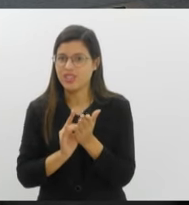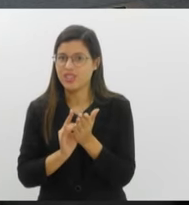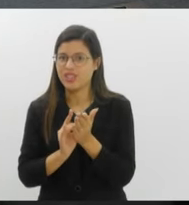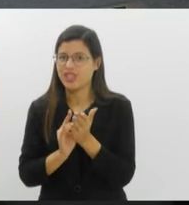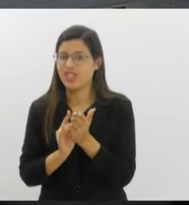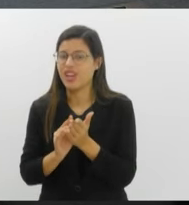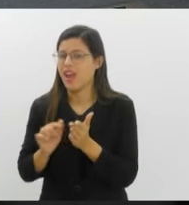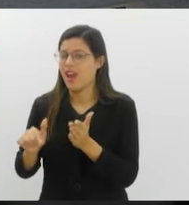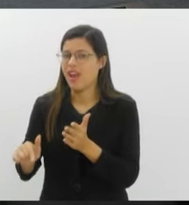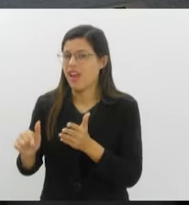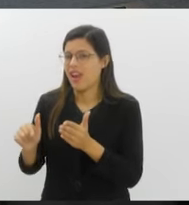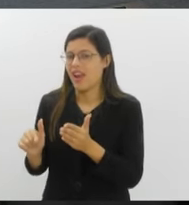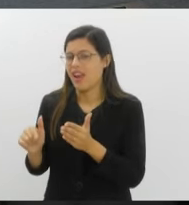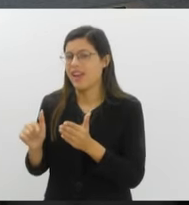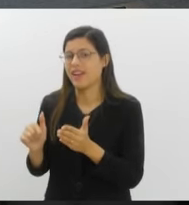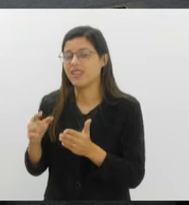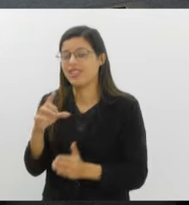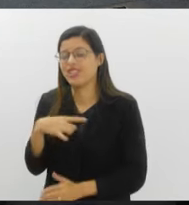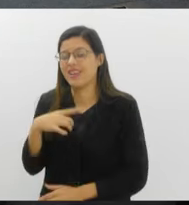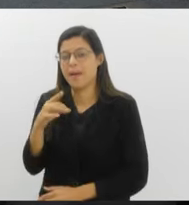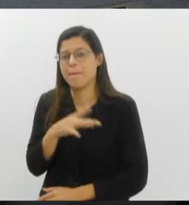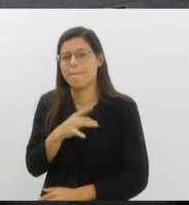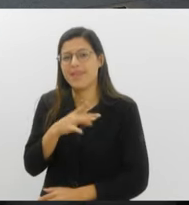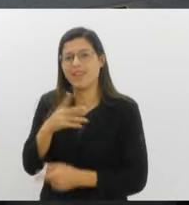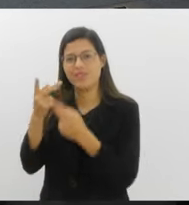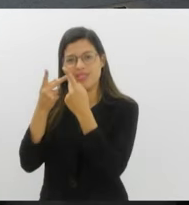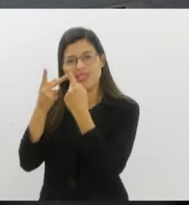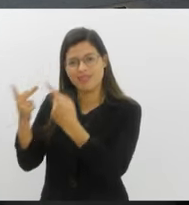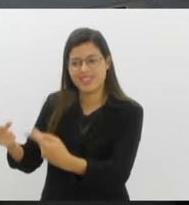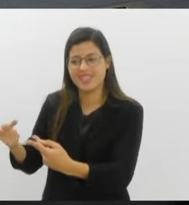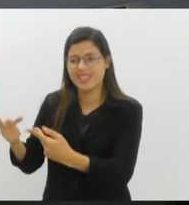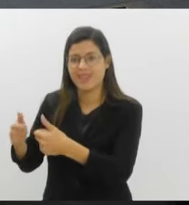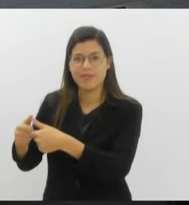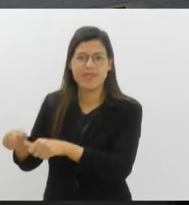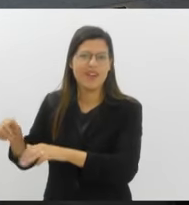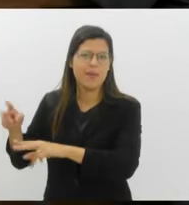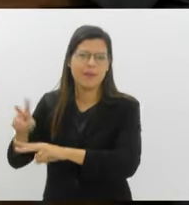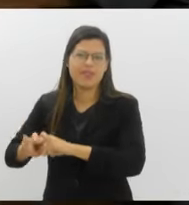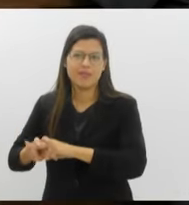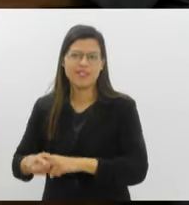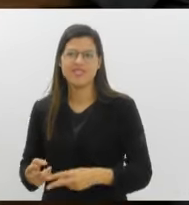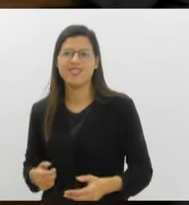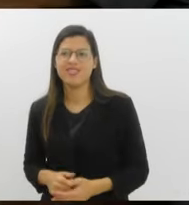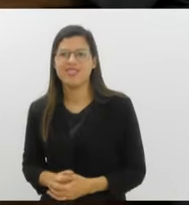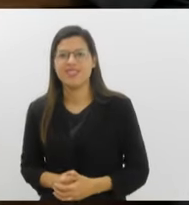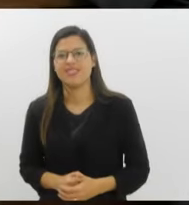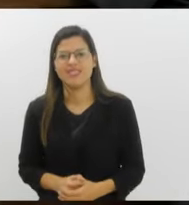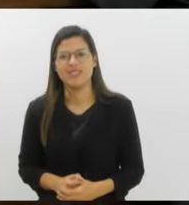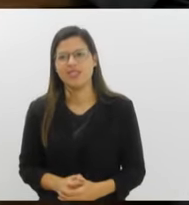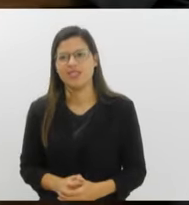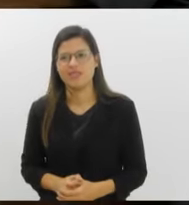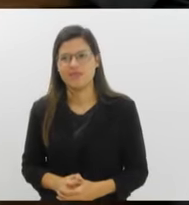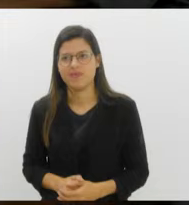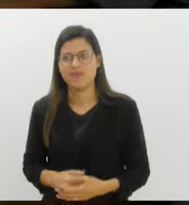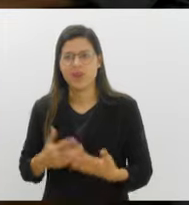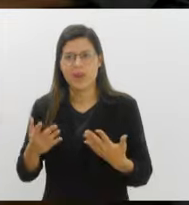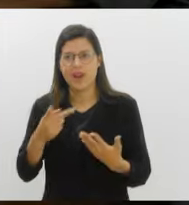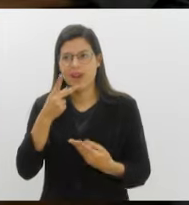salvar a própria pele, porque ele tinha medo de ir lá visitar e ficar. O que eu quero dizer com isso, deputado Rodrigo Amorim, é